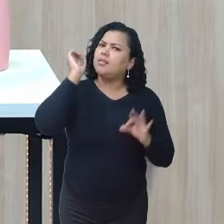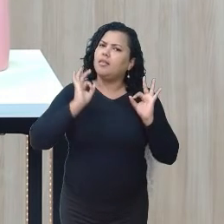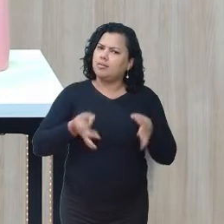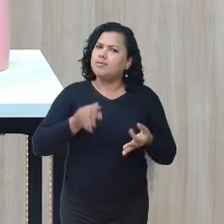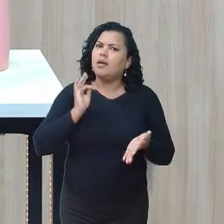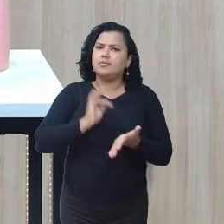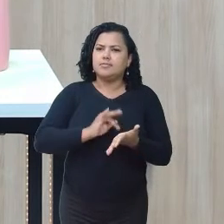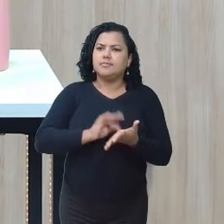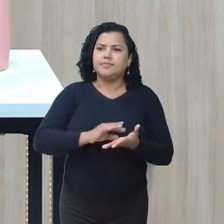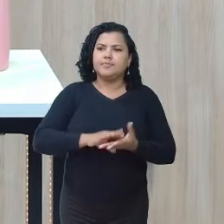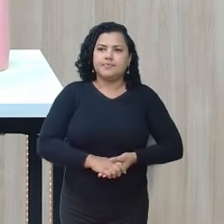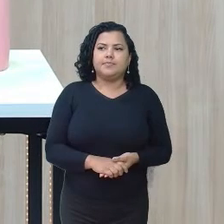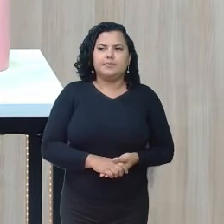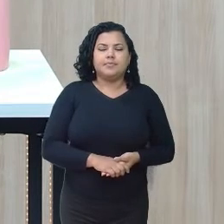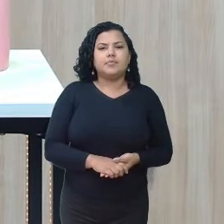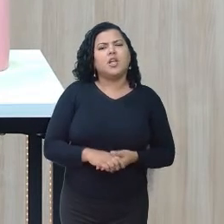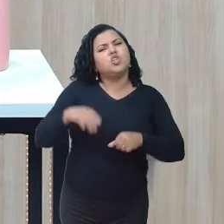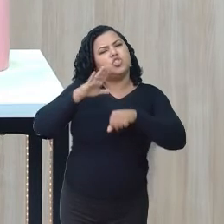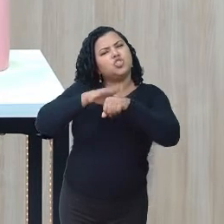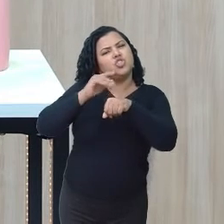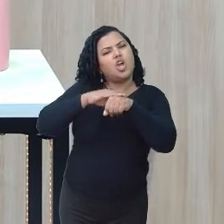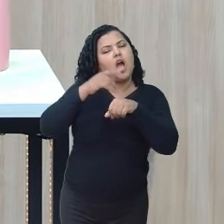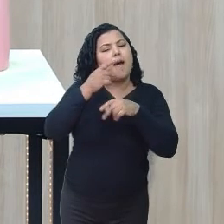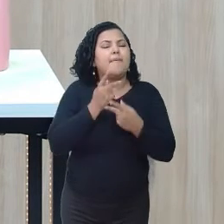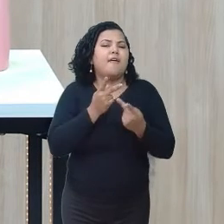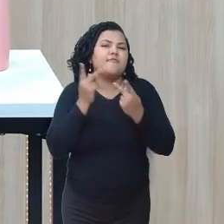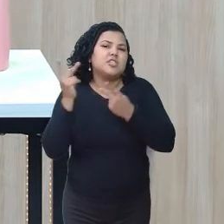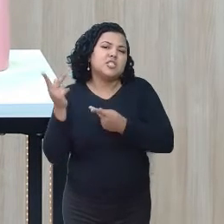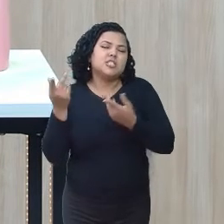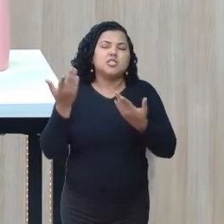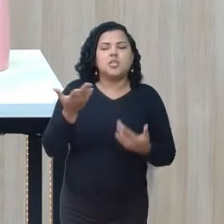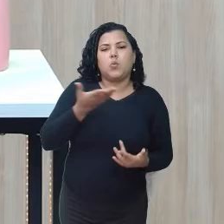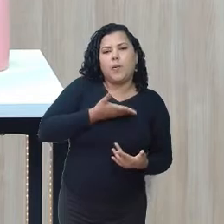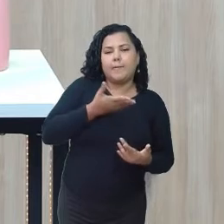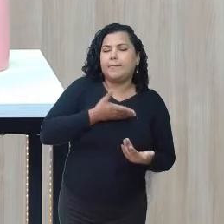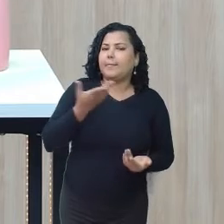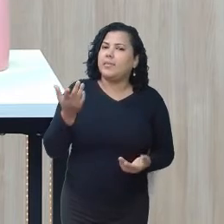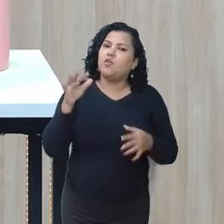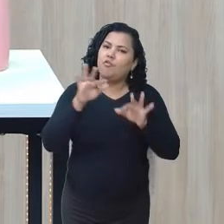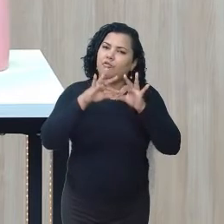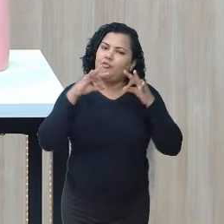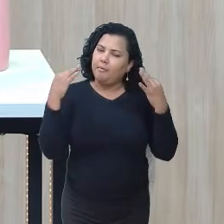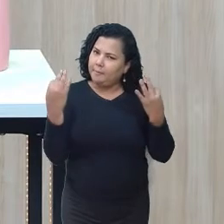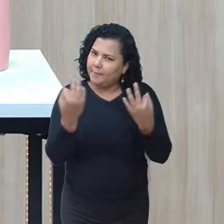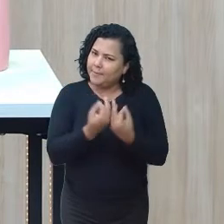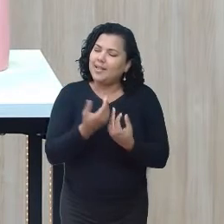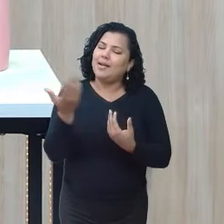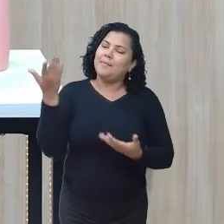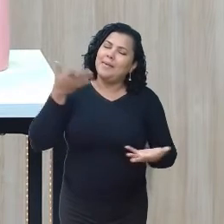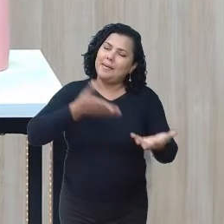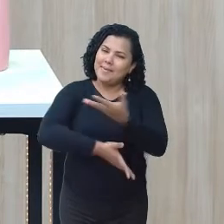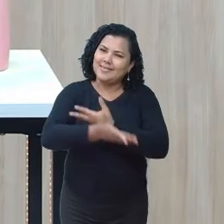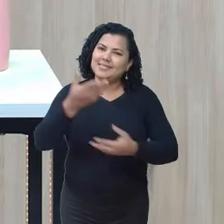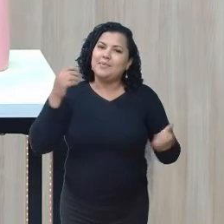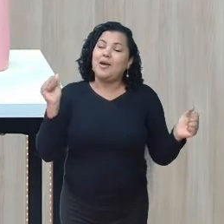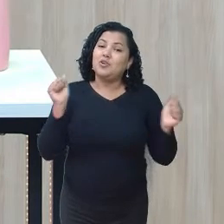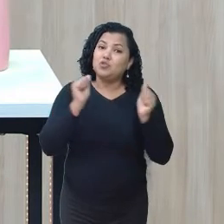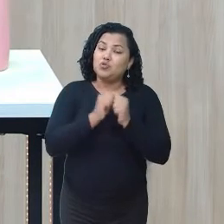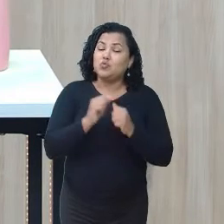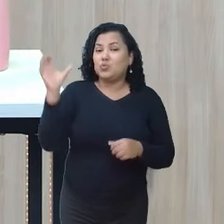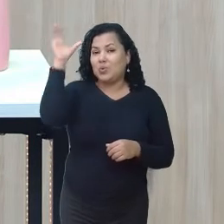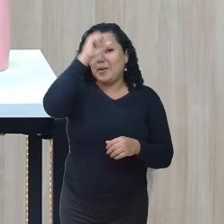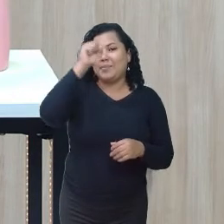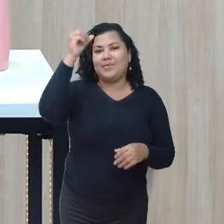a nossa aula. Chama o teu vizinho, chama a tua família, chama teu coleguinha, para que vocês possam